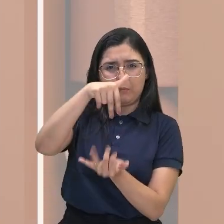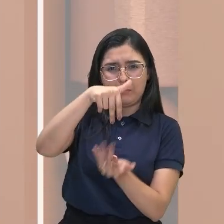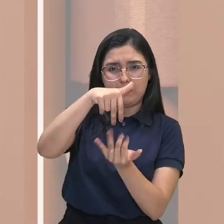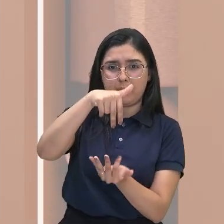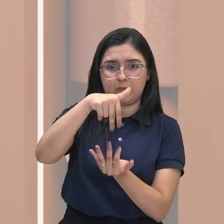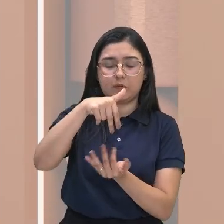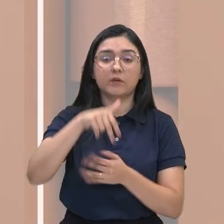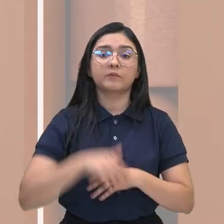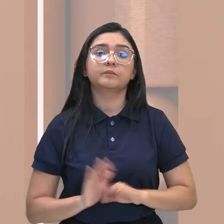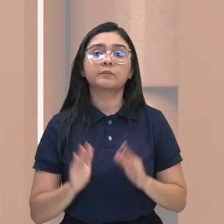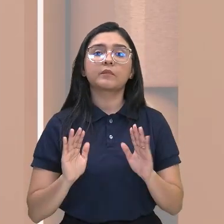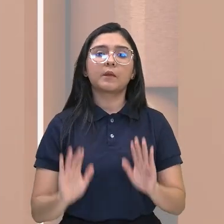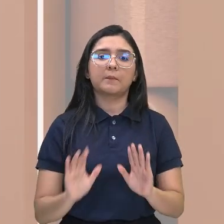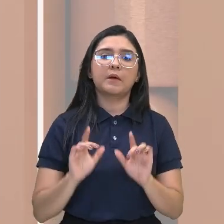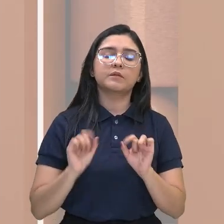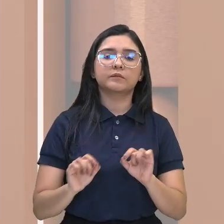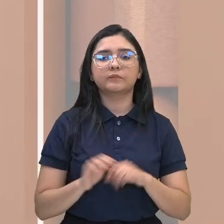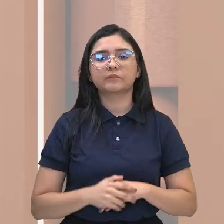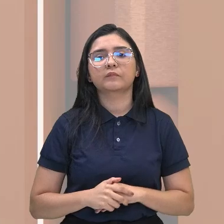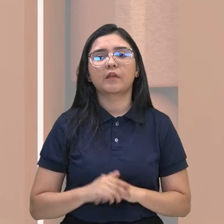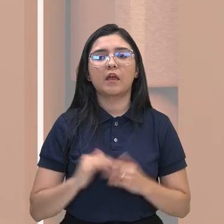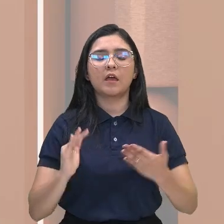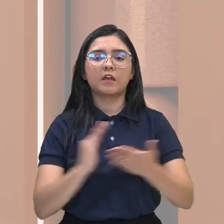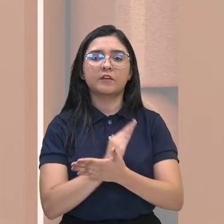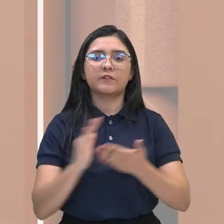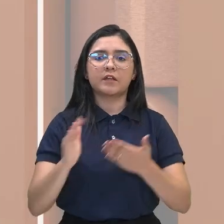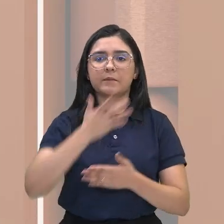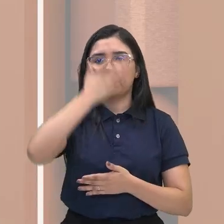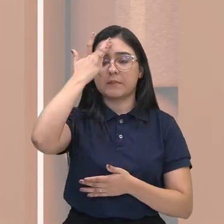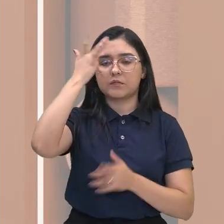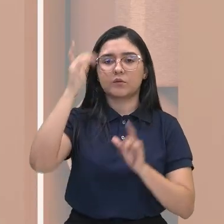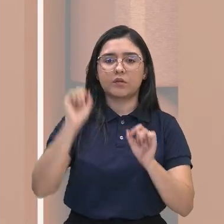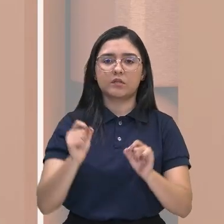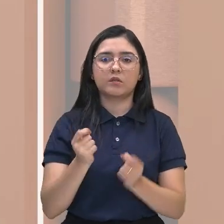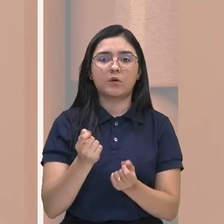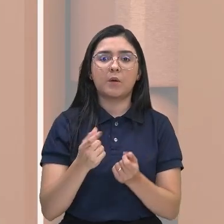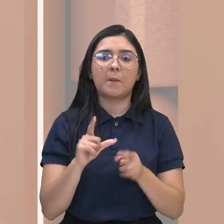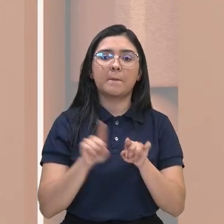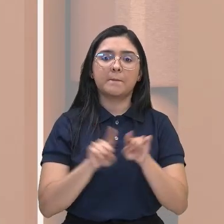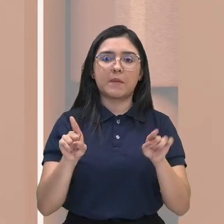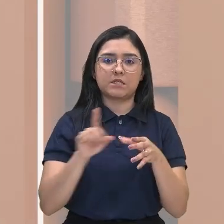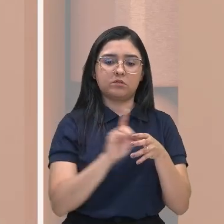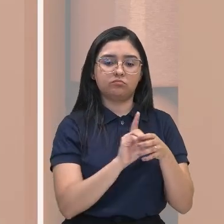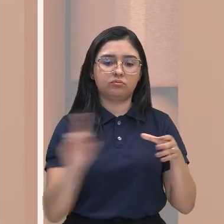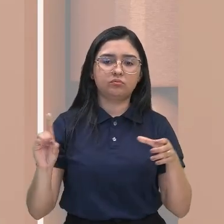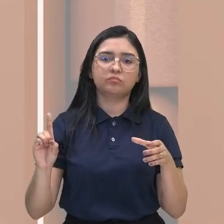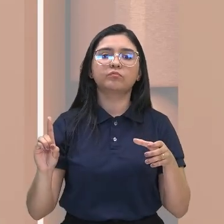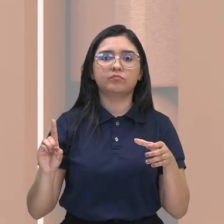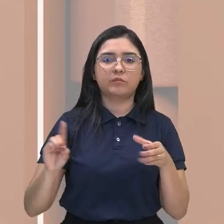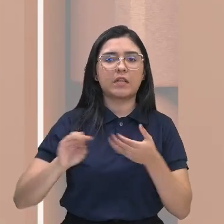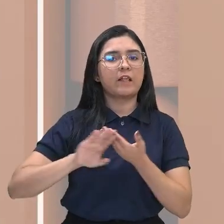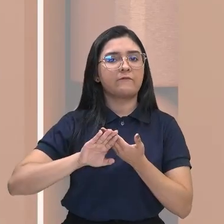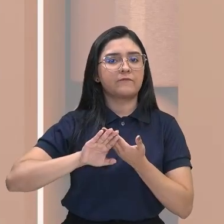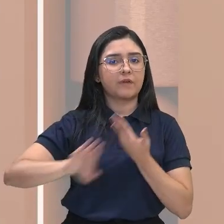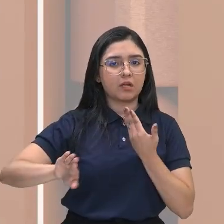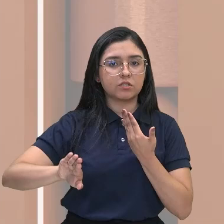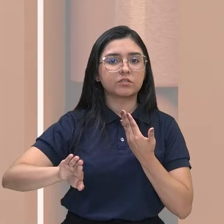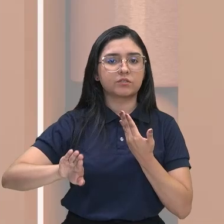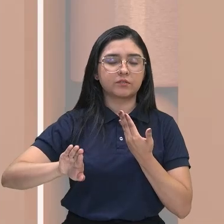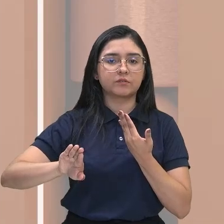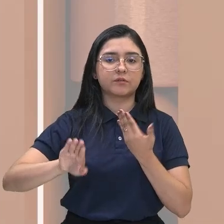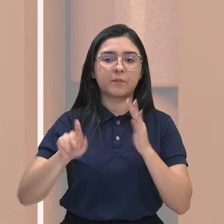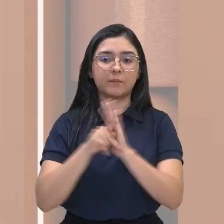só de fogueira vive a Inquisição. Muitas das vezes, pessoas não eram executadas, mas eram excomungadas, era afastada ali